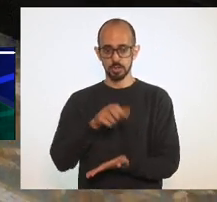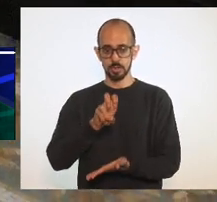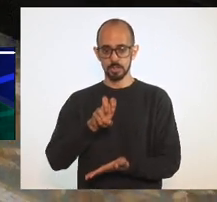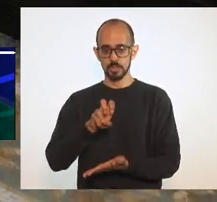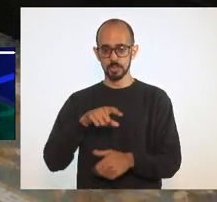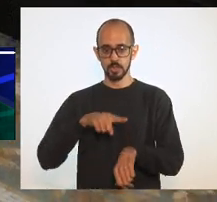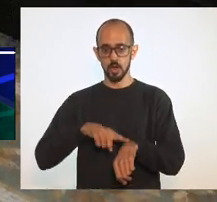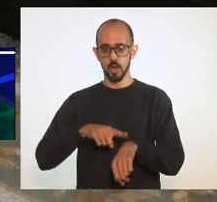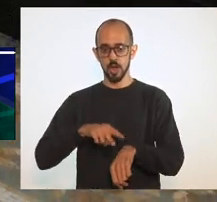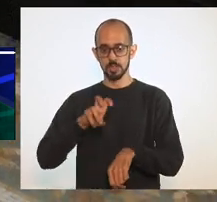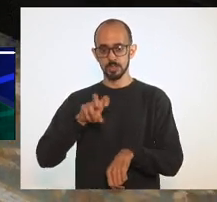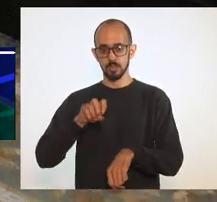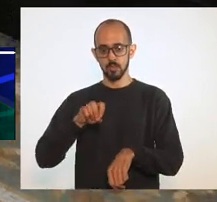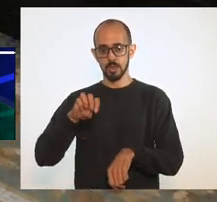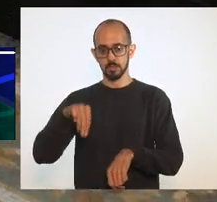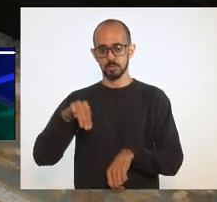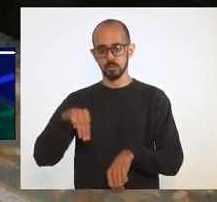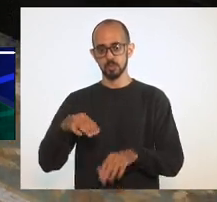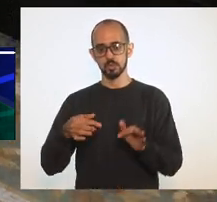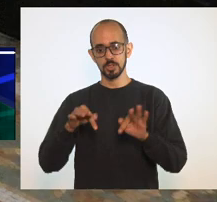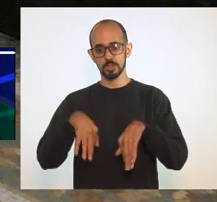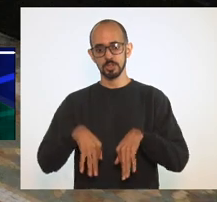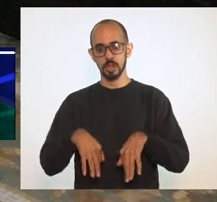15h50, encerrou-se às